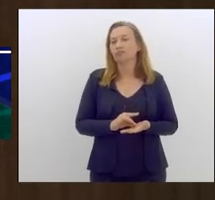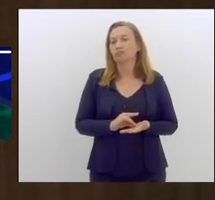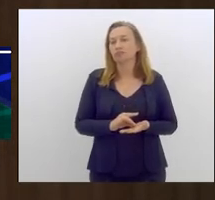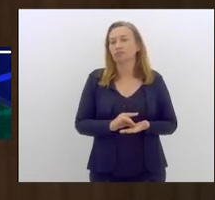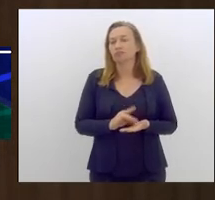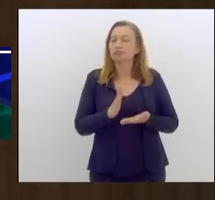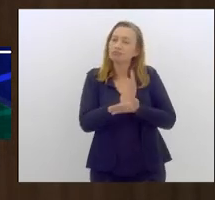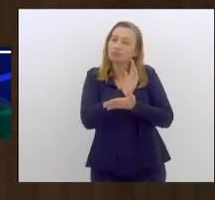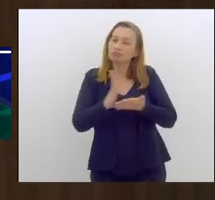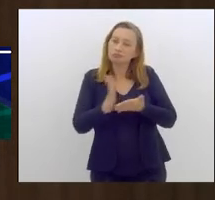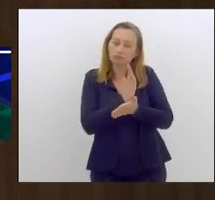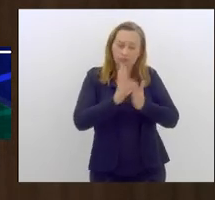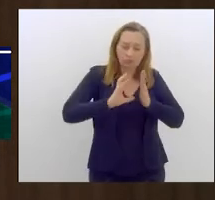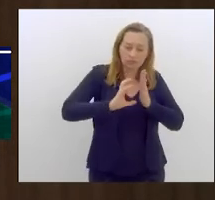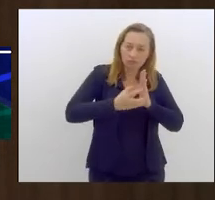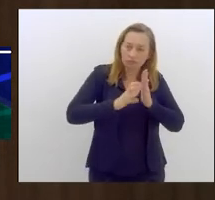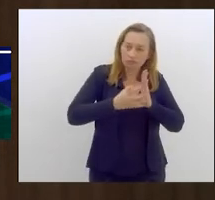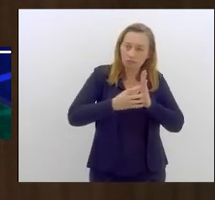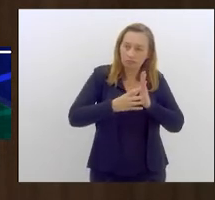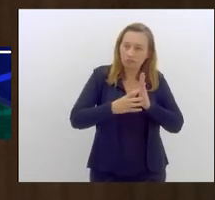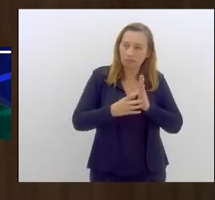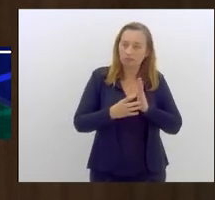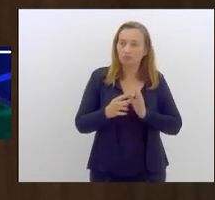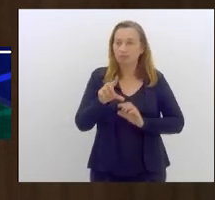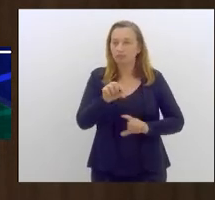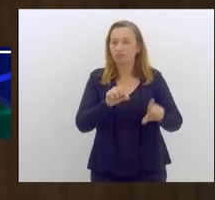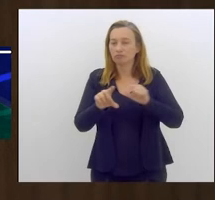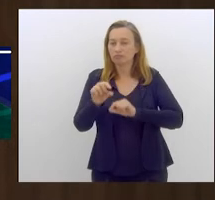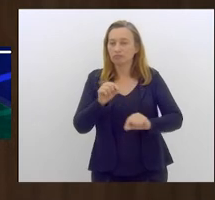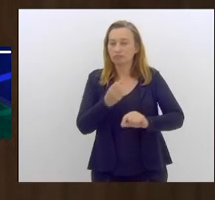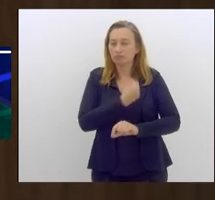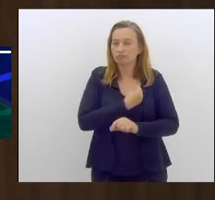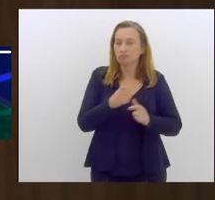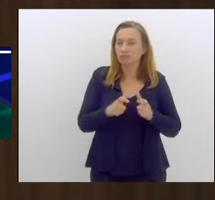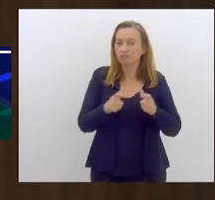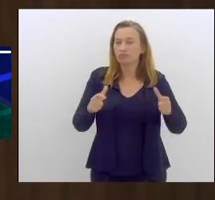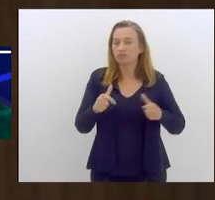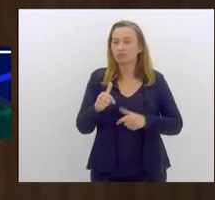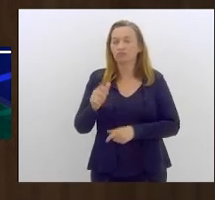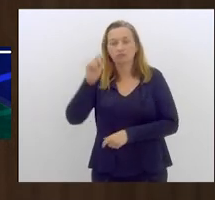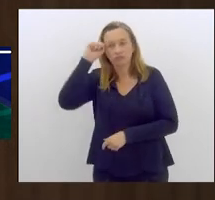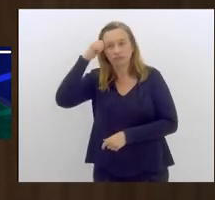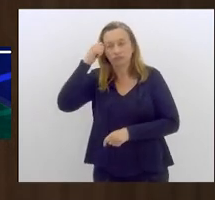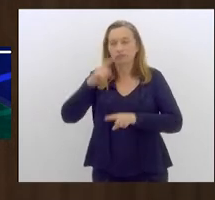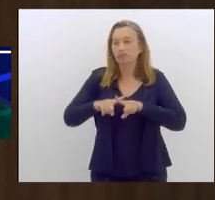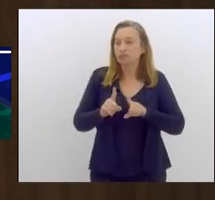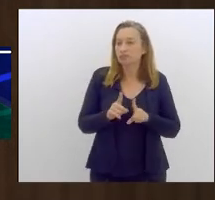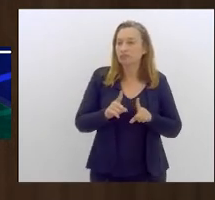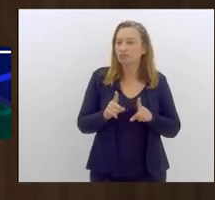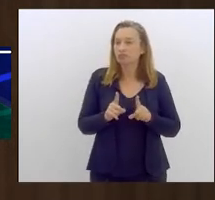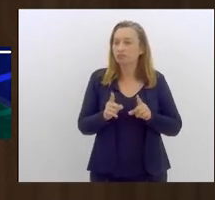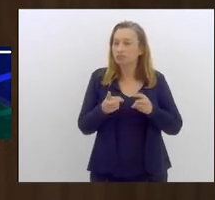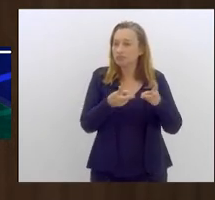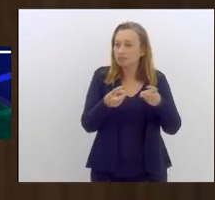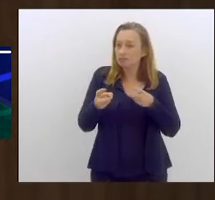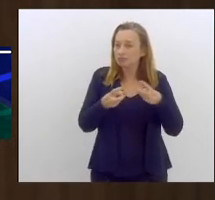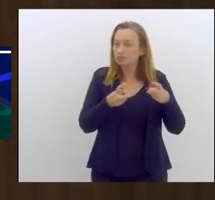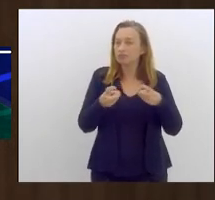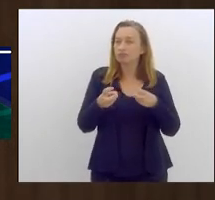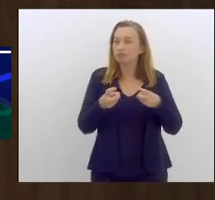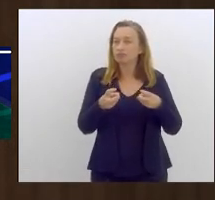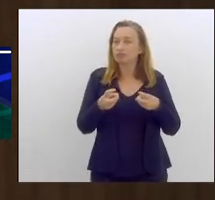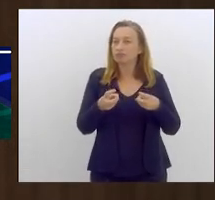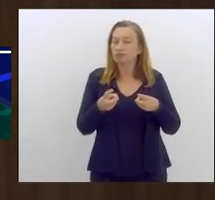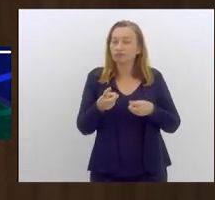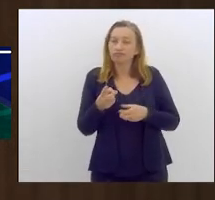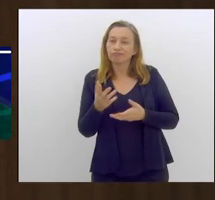Alguns partidos colocam que elegeram as maiores bancadas negras, mas, ao nos depararmos com os candidatos,